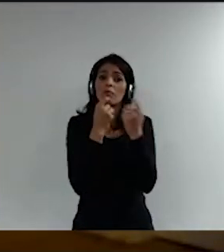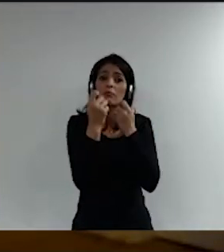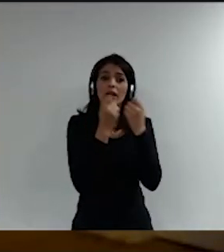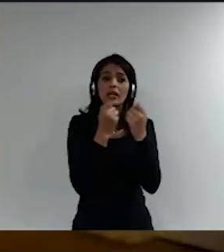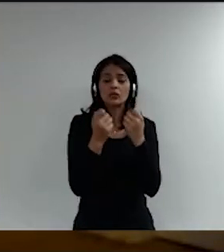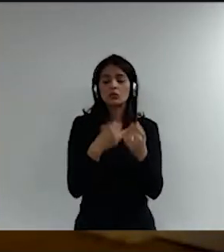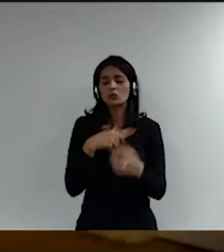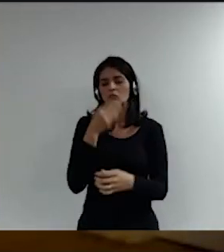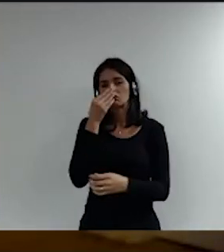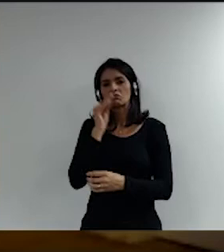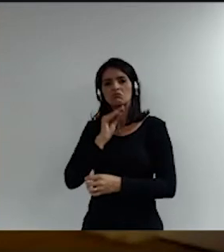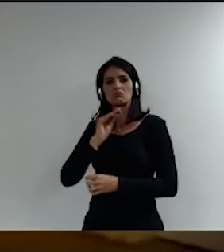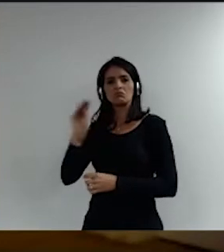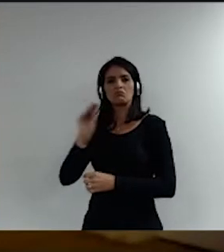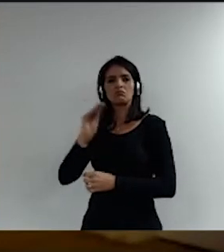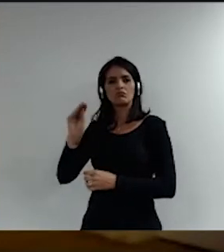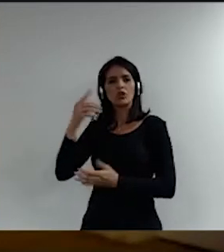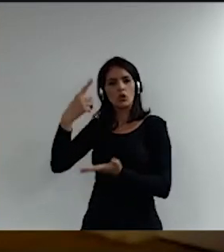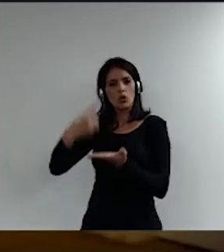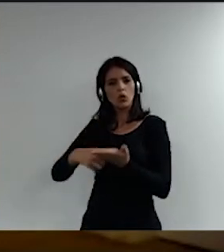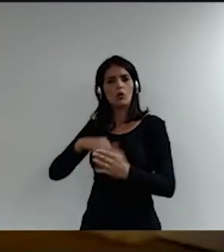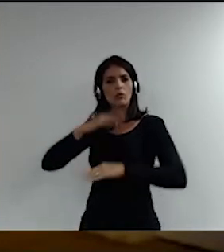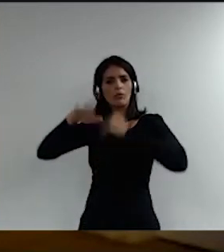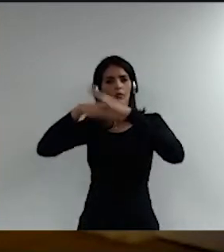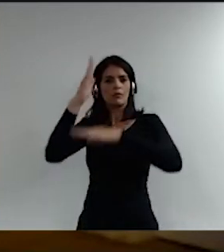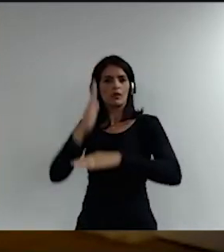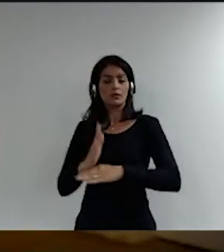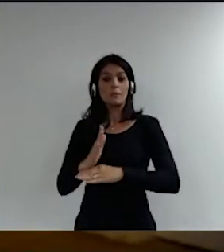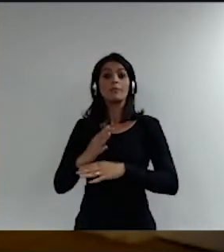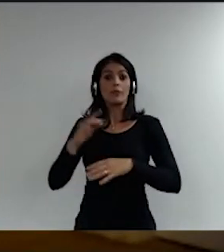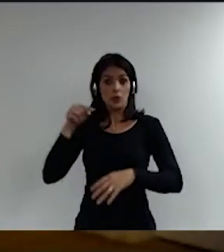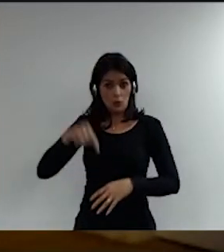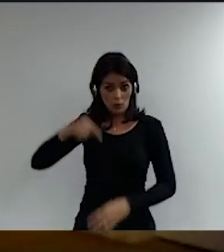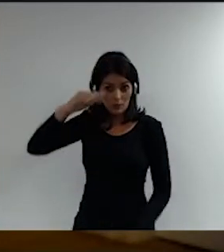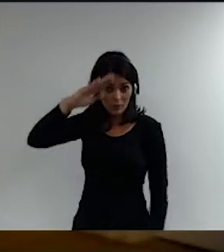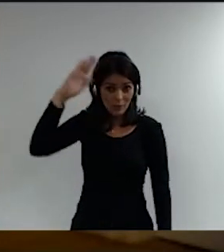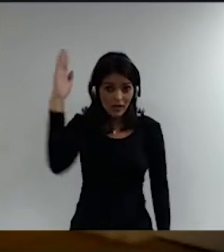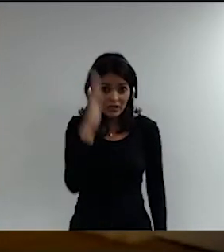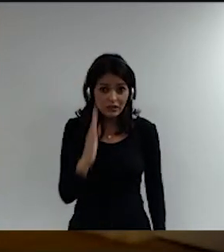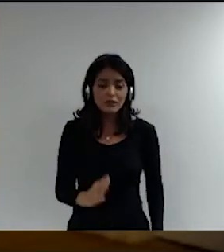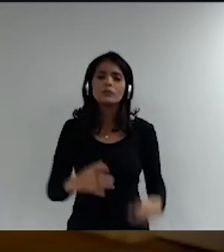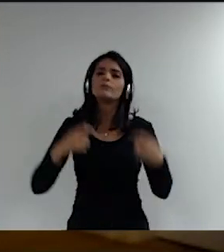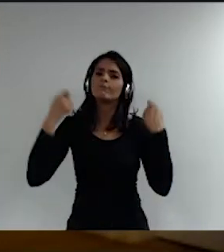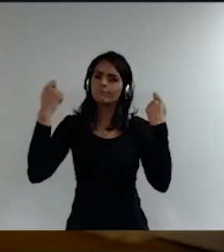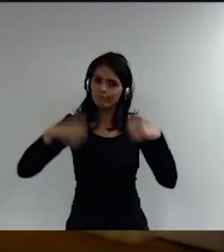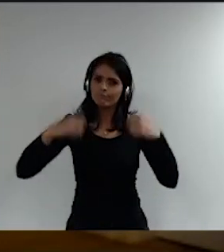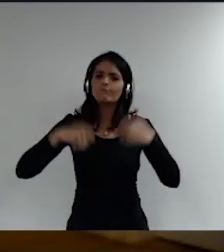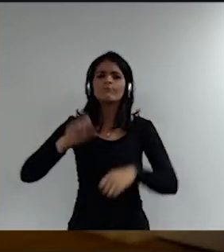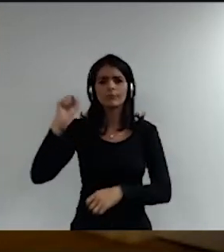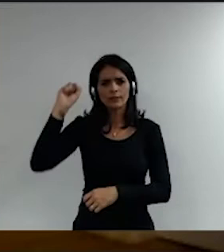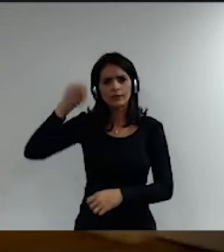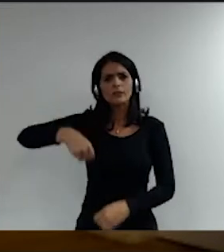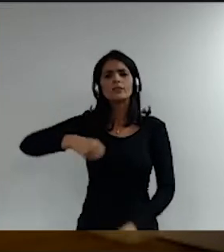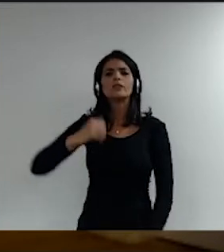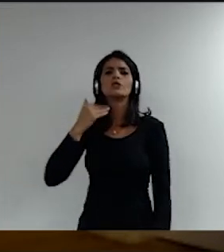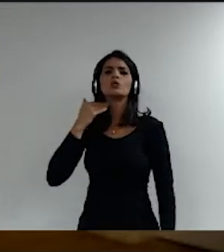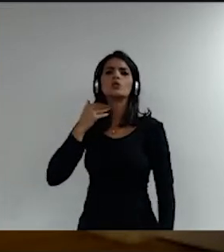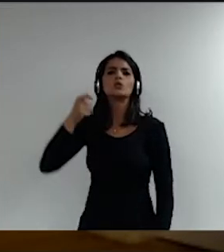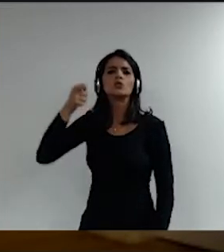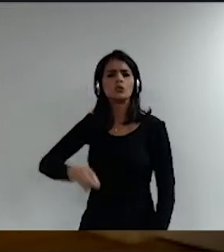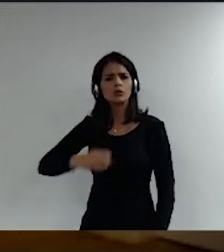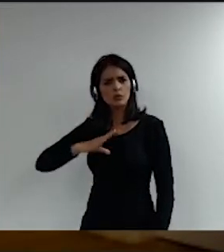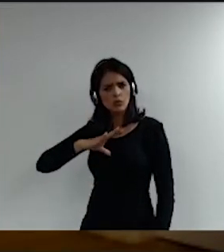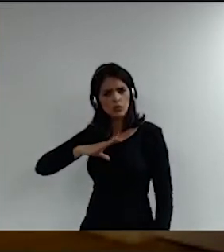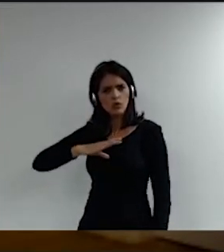princípios democráticos. O Brasil precisa, sim, de juízes independentes,